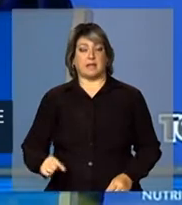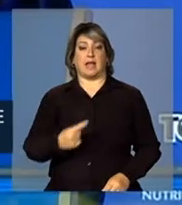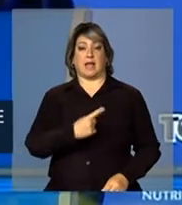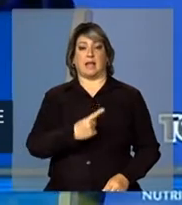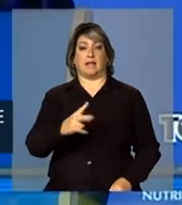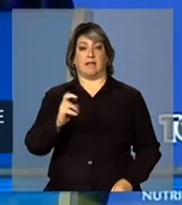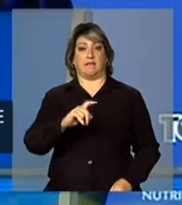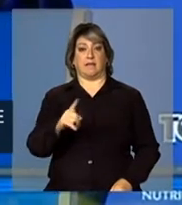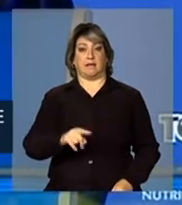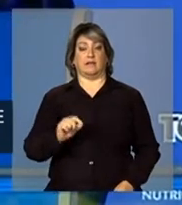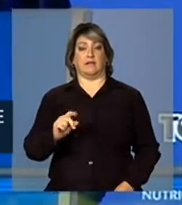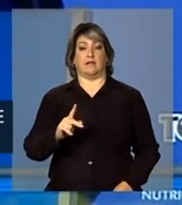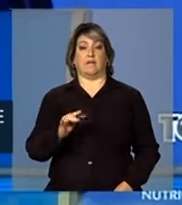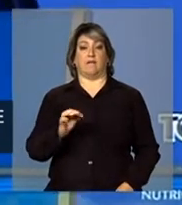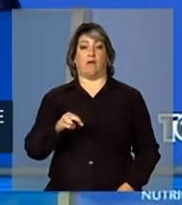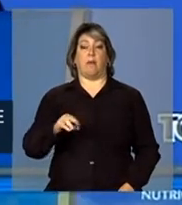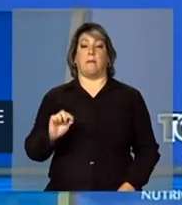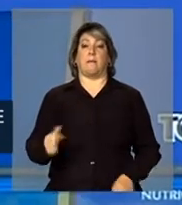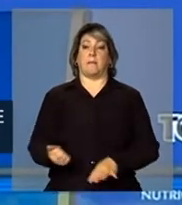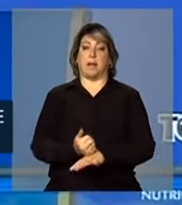vez de forma melhor.